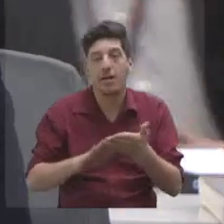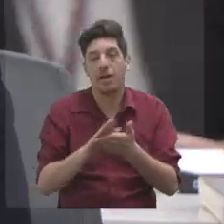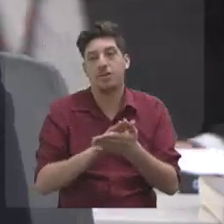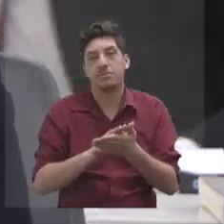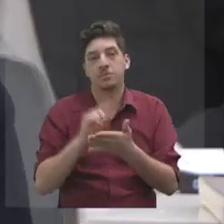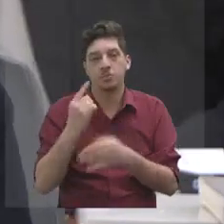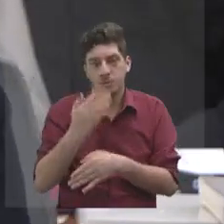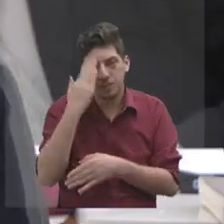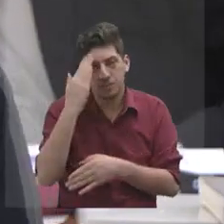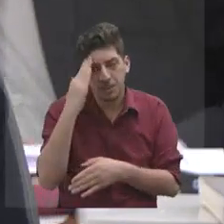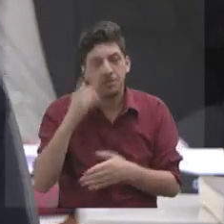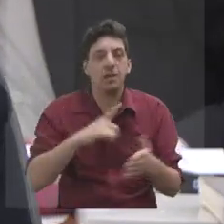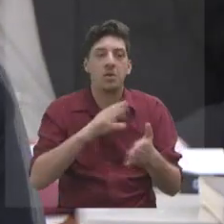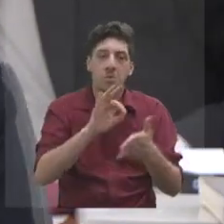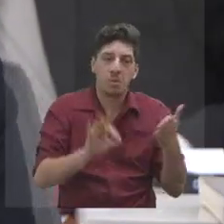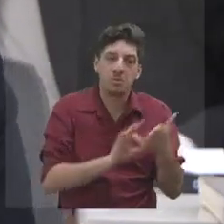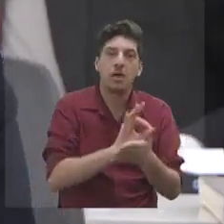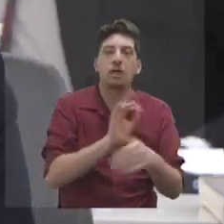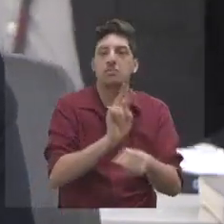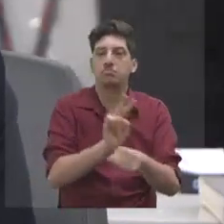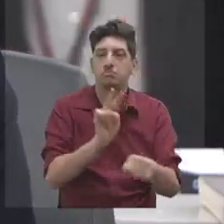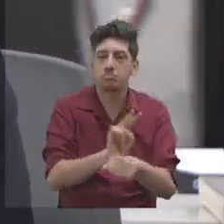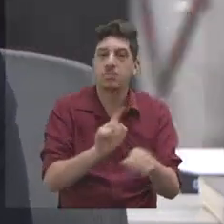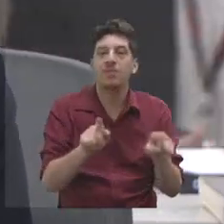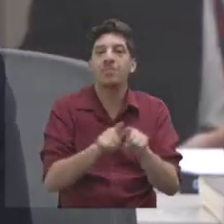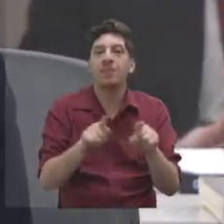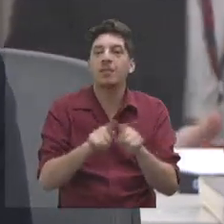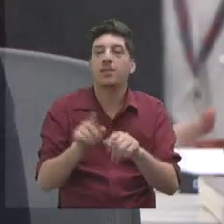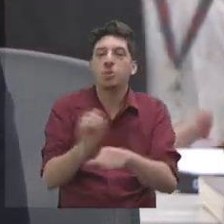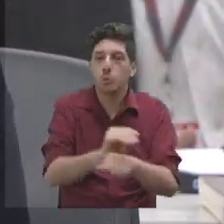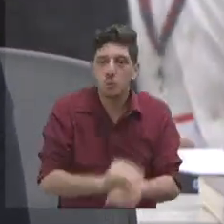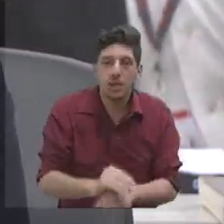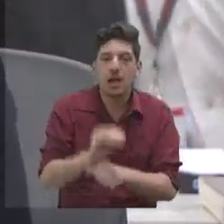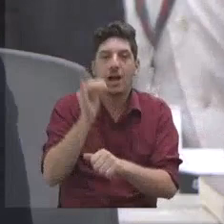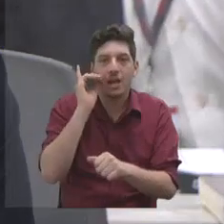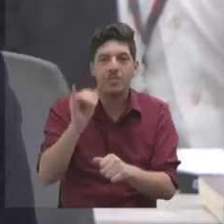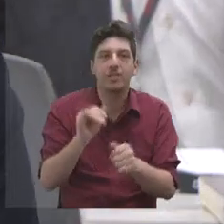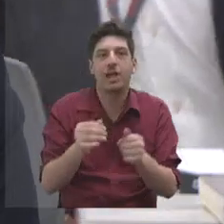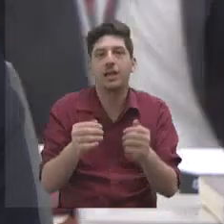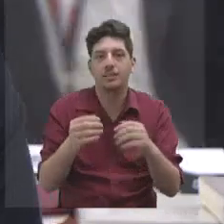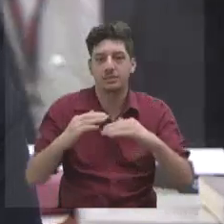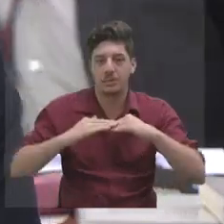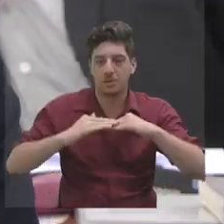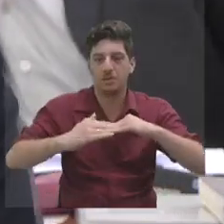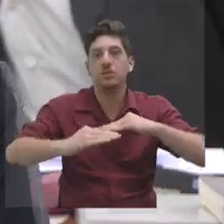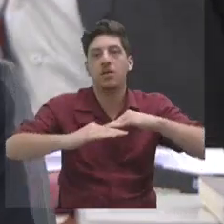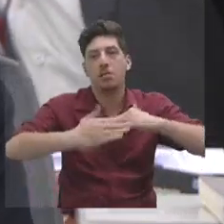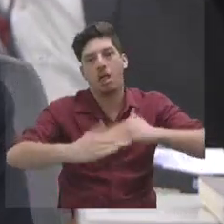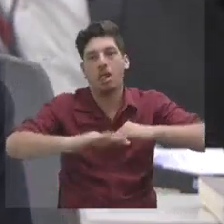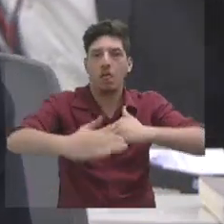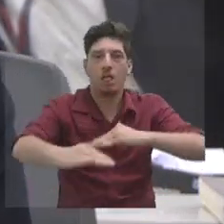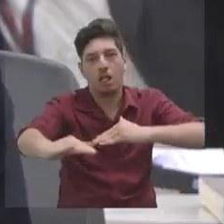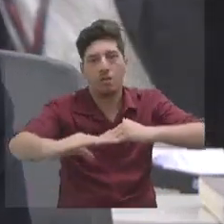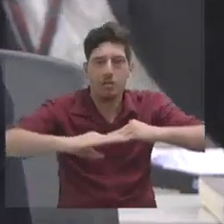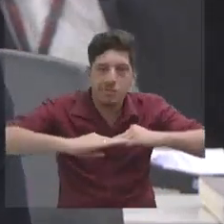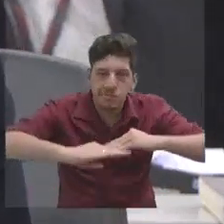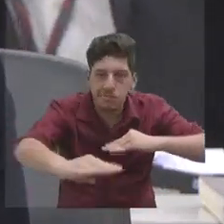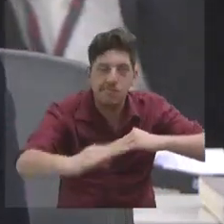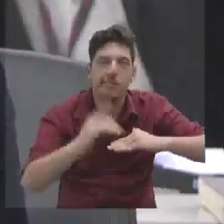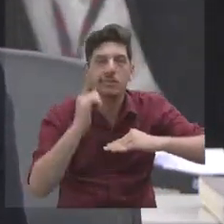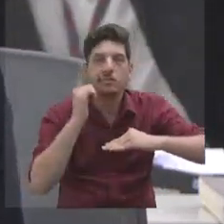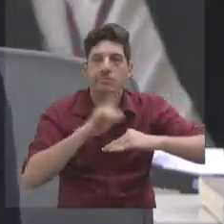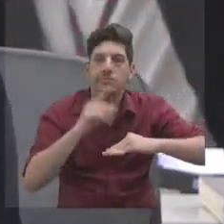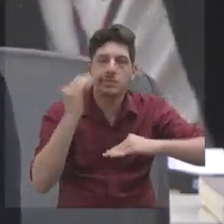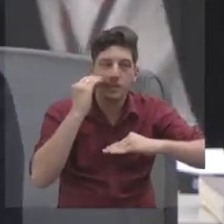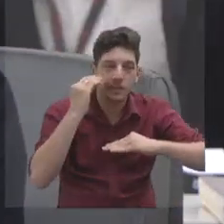que tenhamos os contratos de conserva na ideia de tapa buraco chega no nível que o tapa buraco ele não resolve mais então reconhecemos essa questão aqui a gente